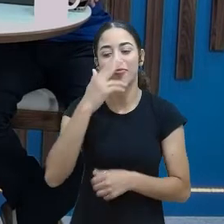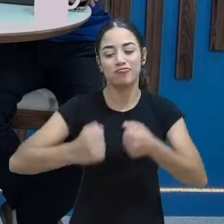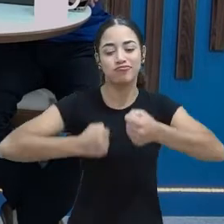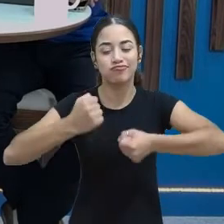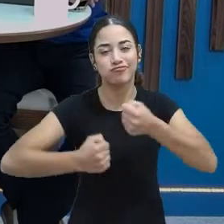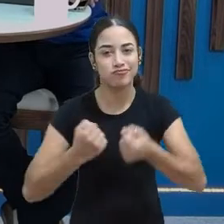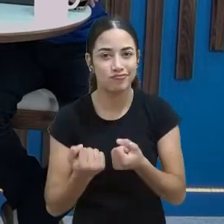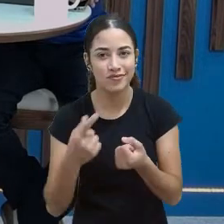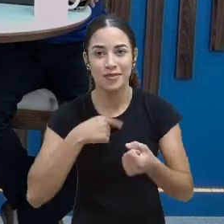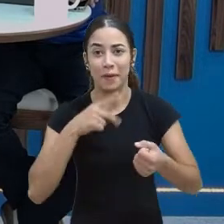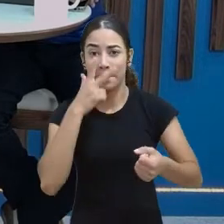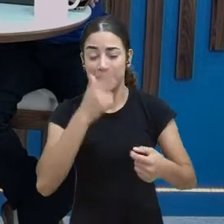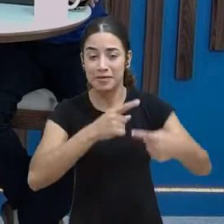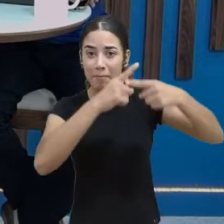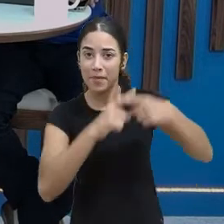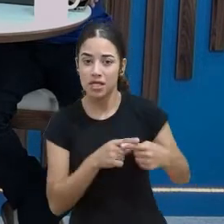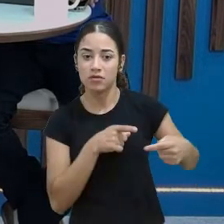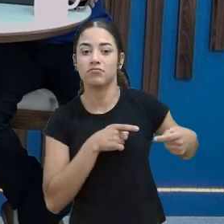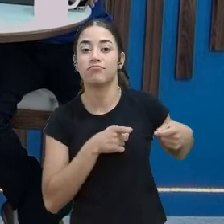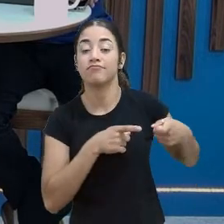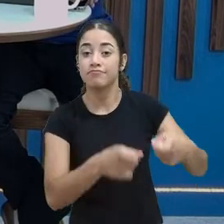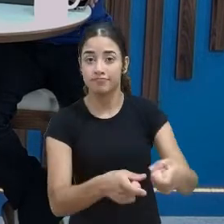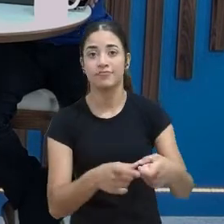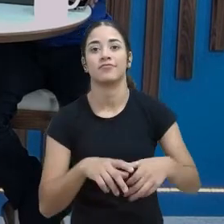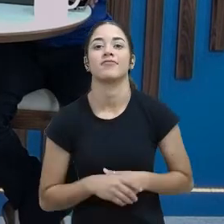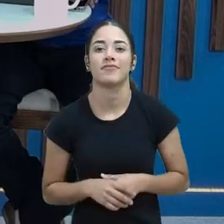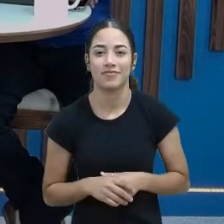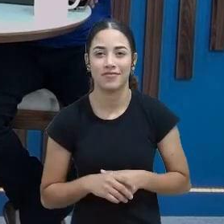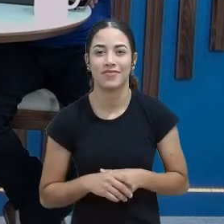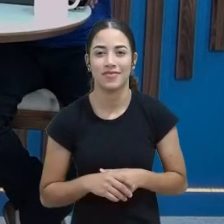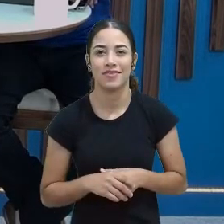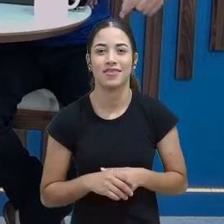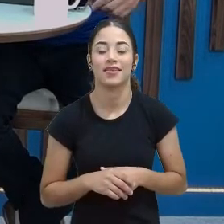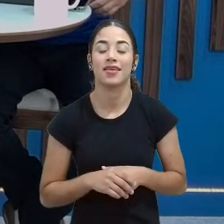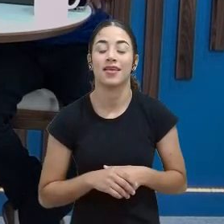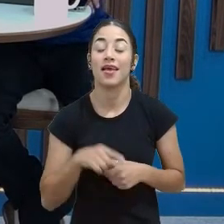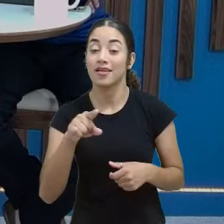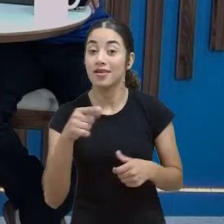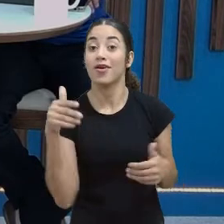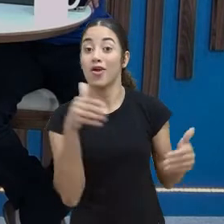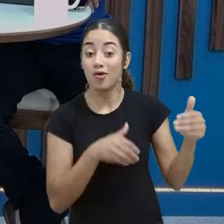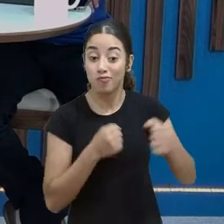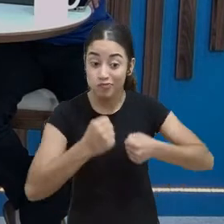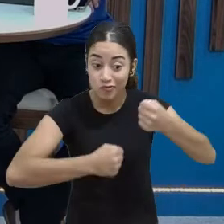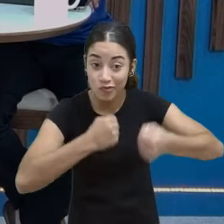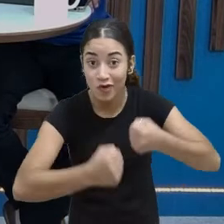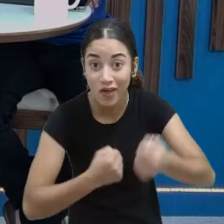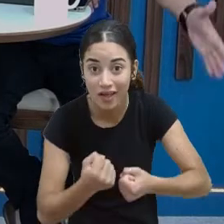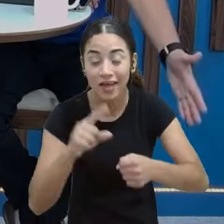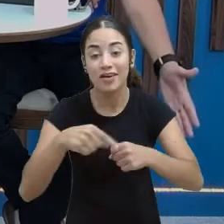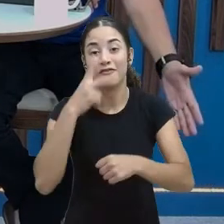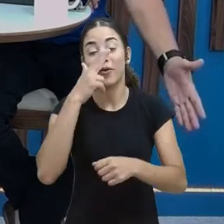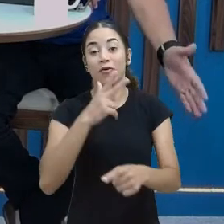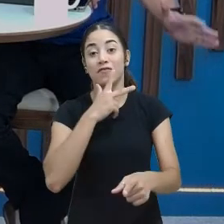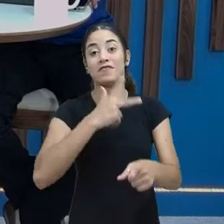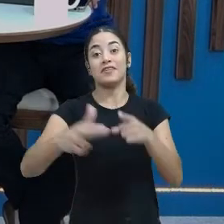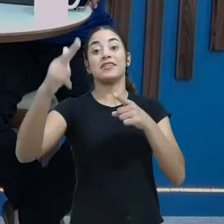a batalha de maratona na Grécia, foi o professor Ricardinho que correu os 42 quilômetros, e quando chegou, disse, vencemos a batalha,